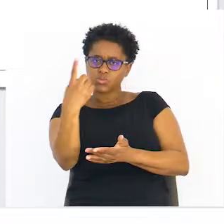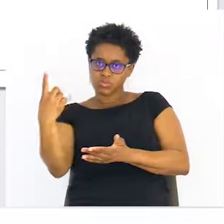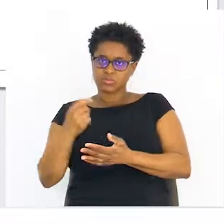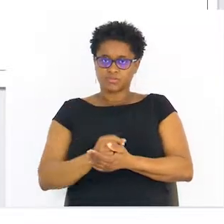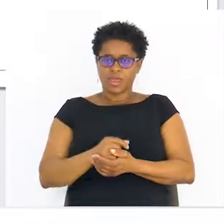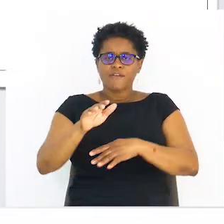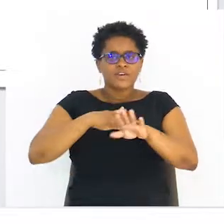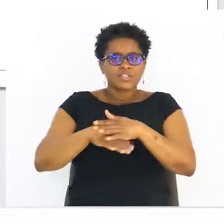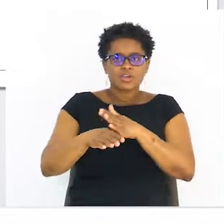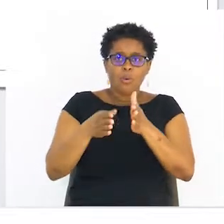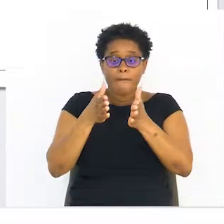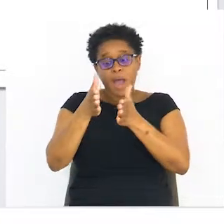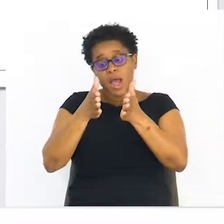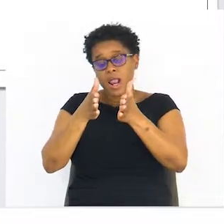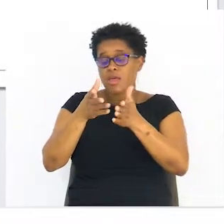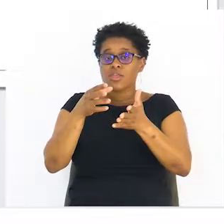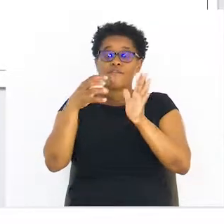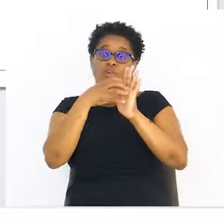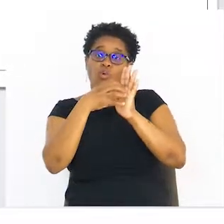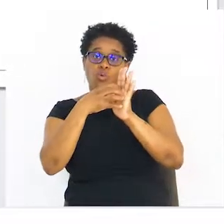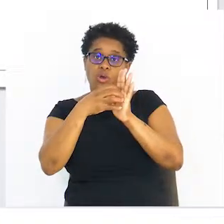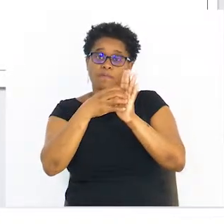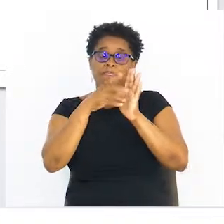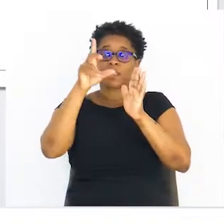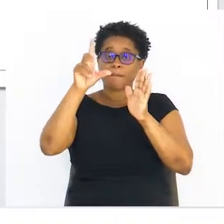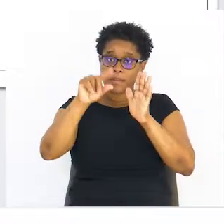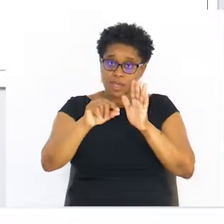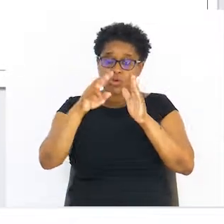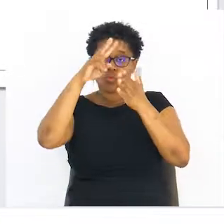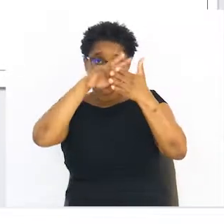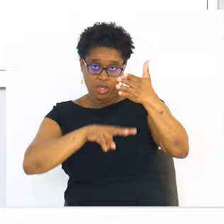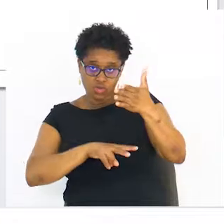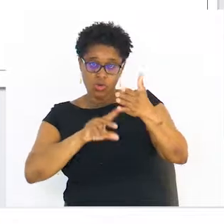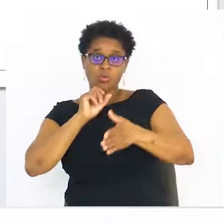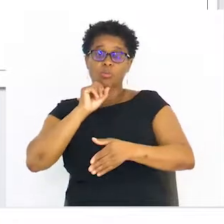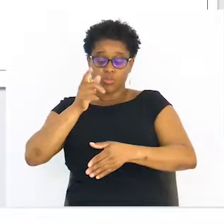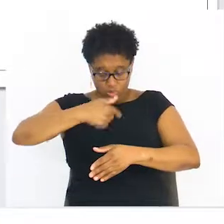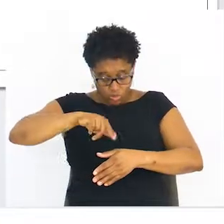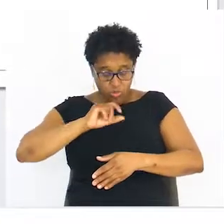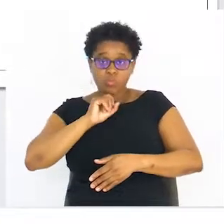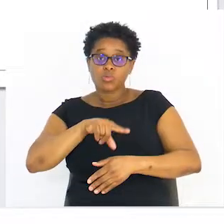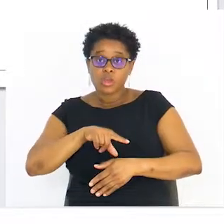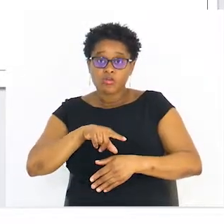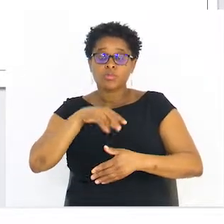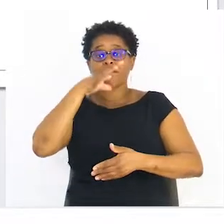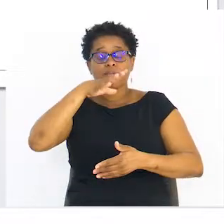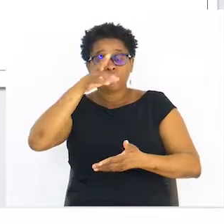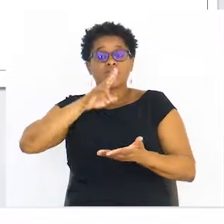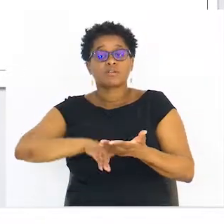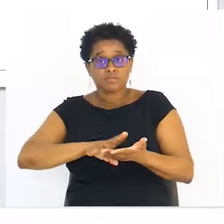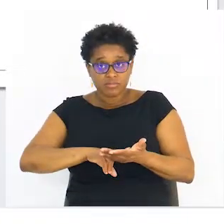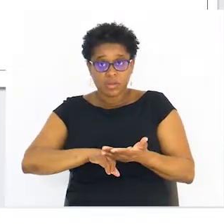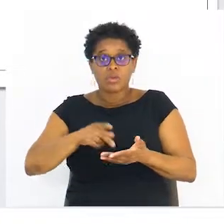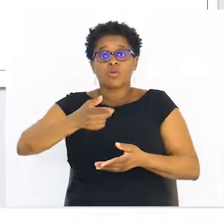Fazendo um paralelo da figura com o texto, podemos afirmar que os nossos